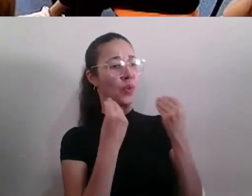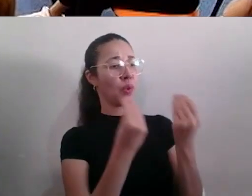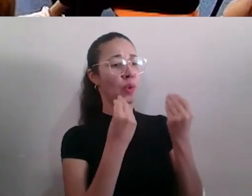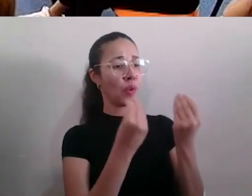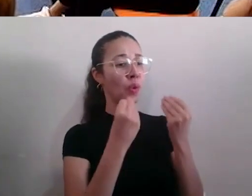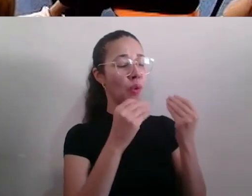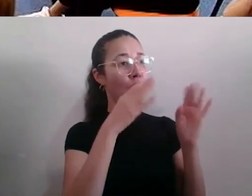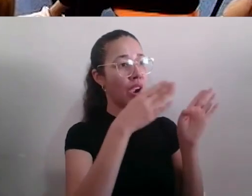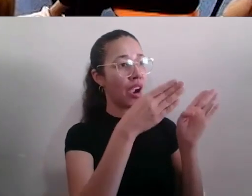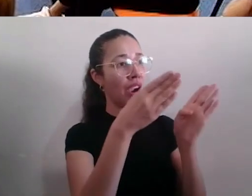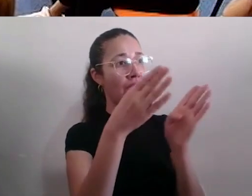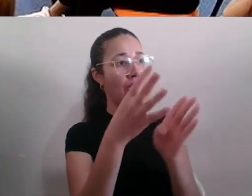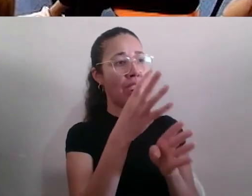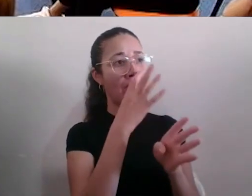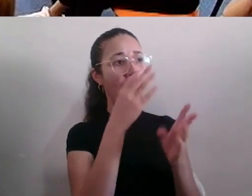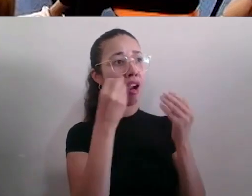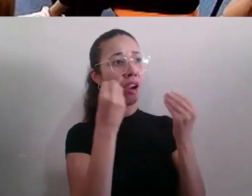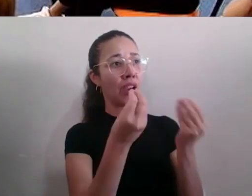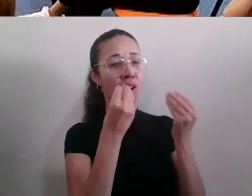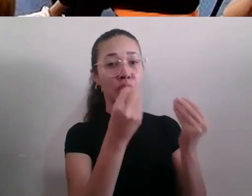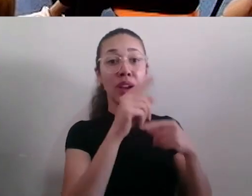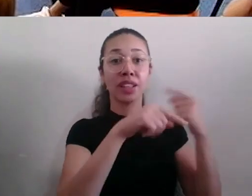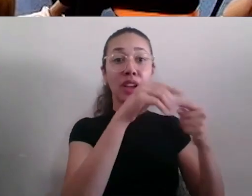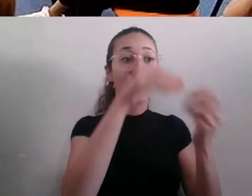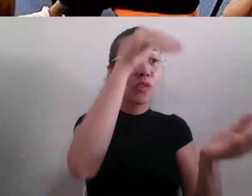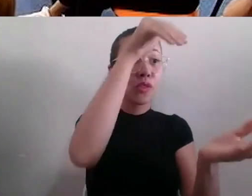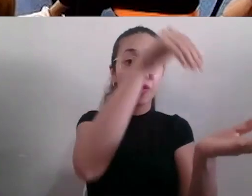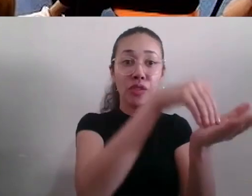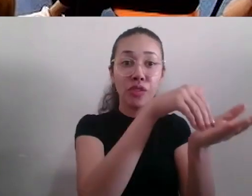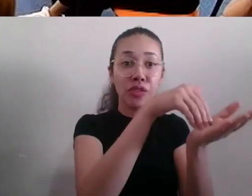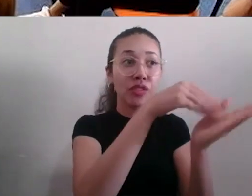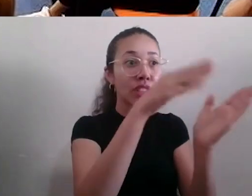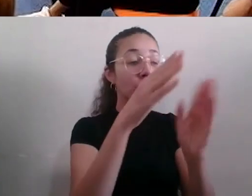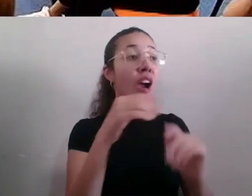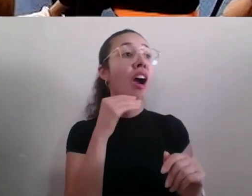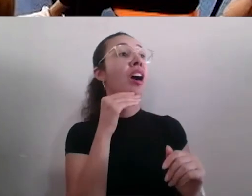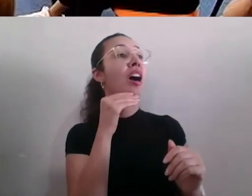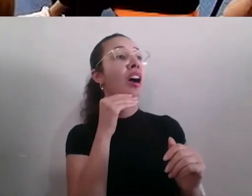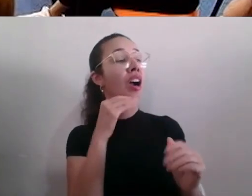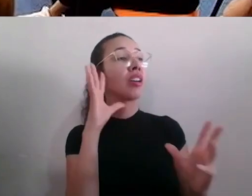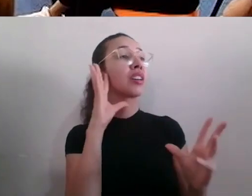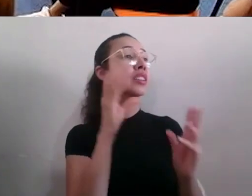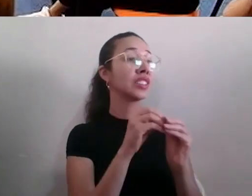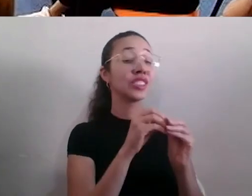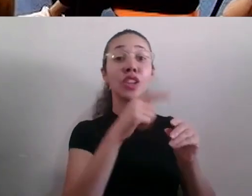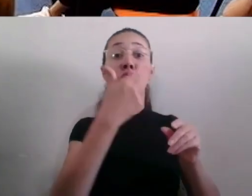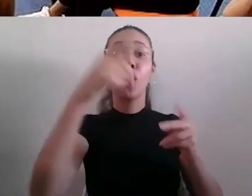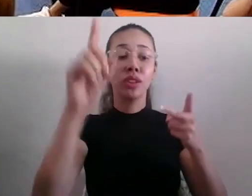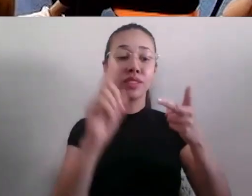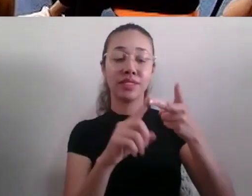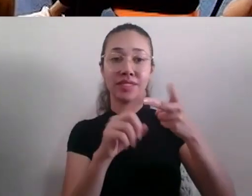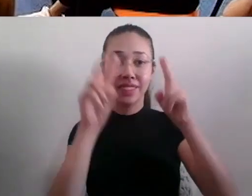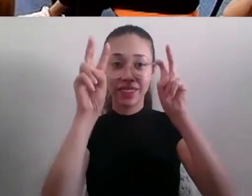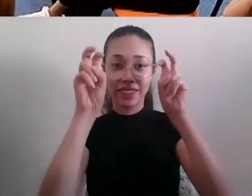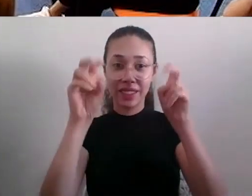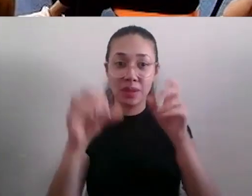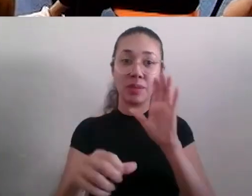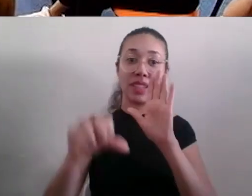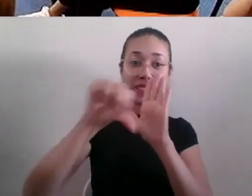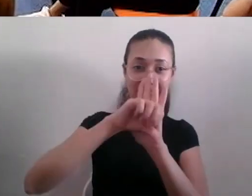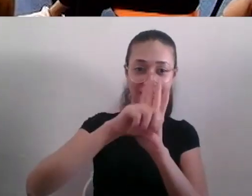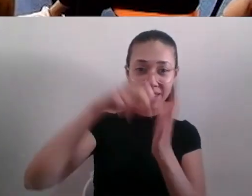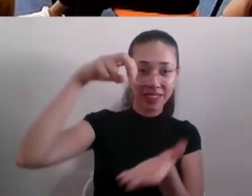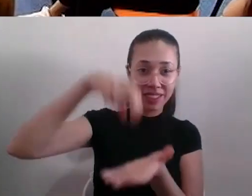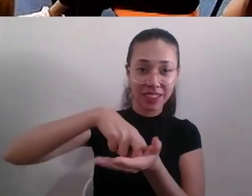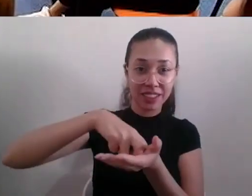concorda com aquele final, né, que aconteceu. E o crime e castigo não. O crime e castigo a gente trata de casos cabeludos, com muita ambiguidade,